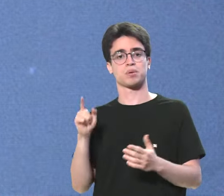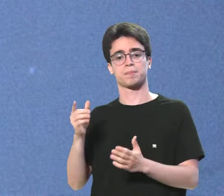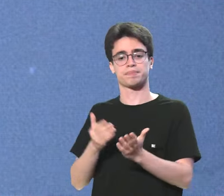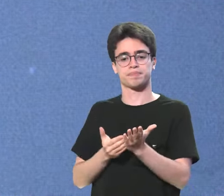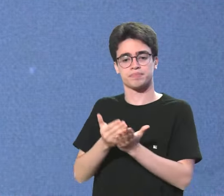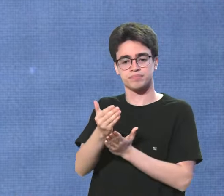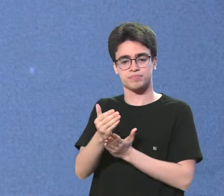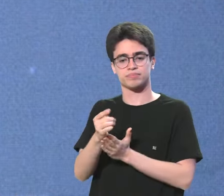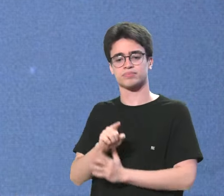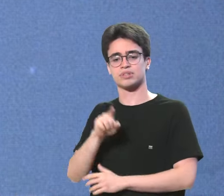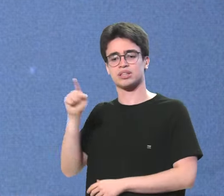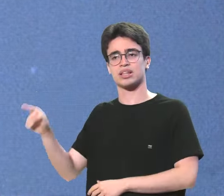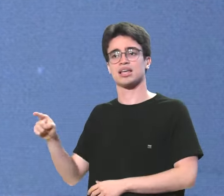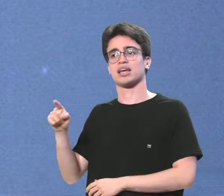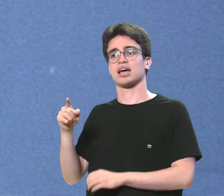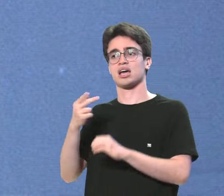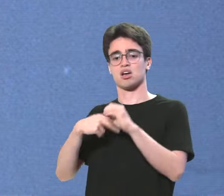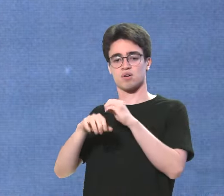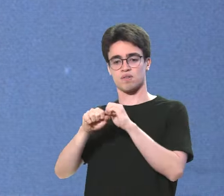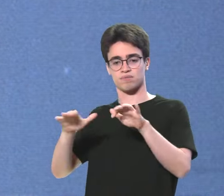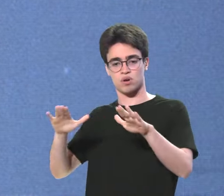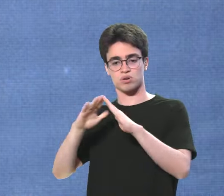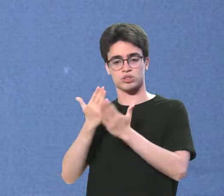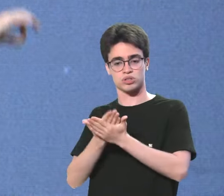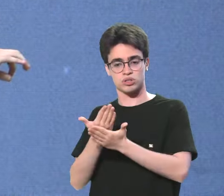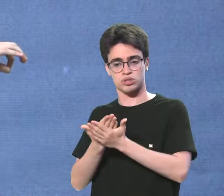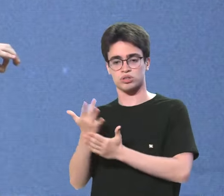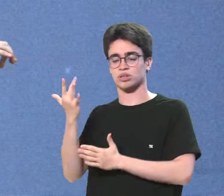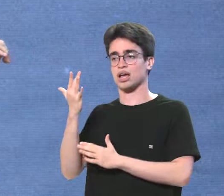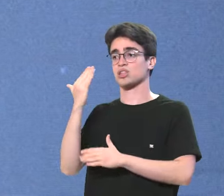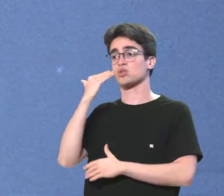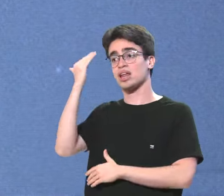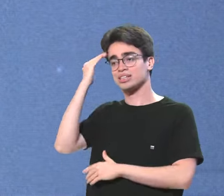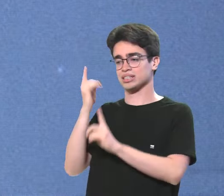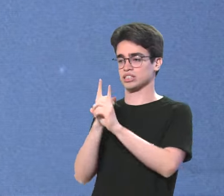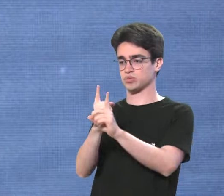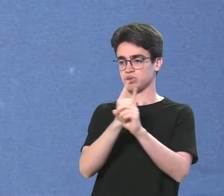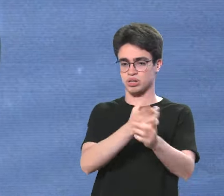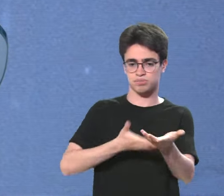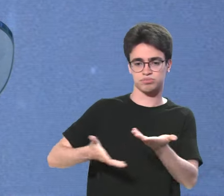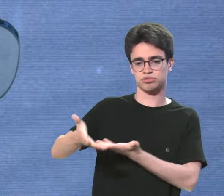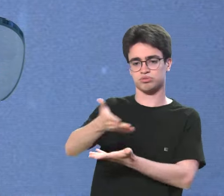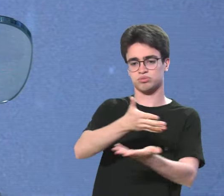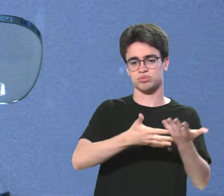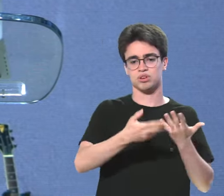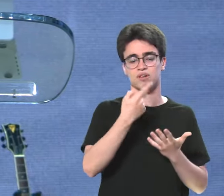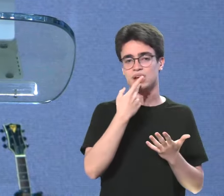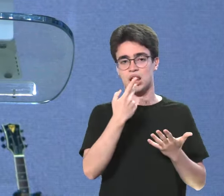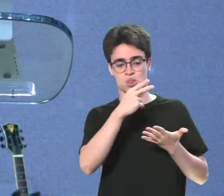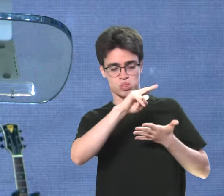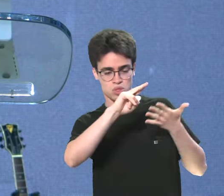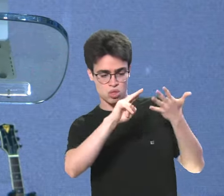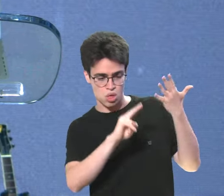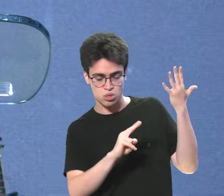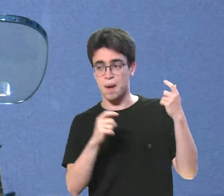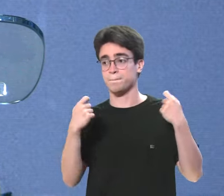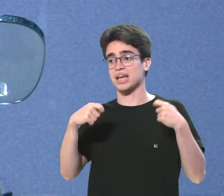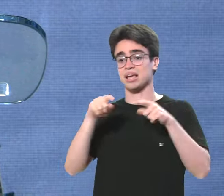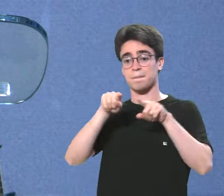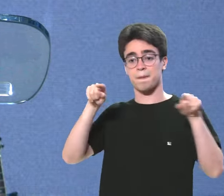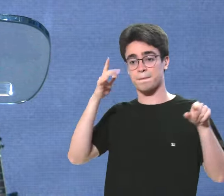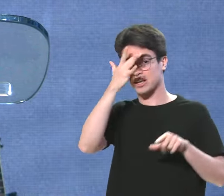draft na school que é os adolescentes discipulando adolescentes e a gente fala ó tem tantos nomes tem que ter alguém